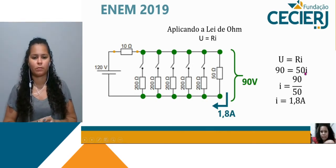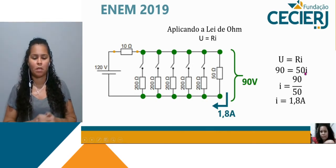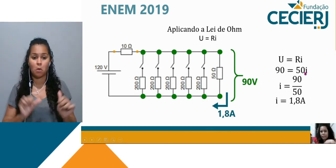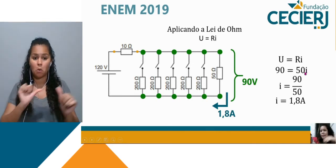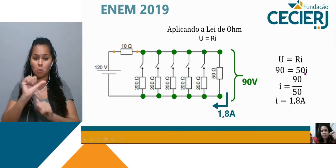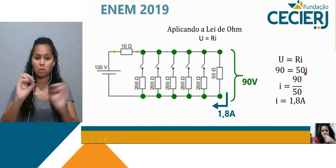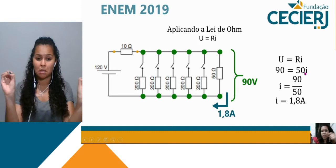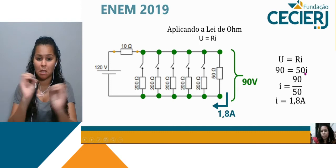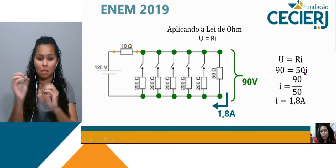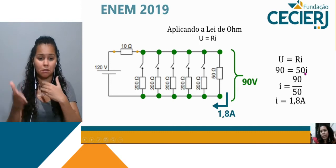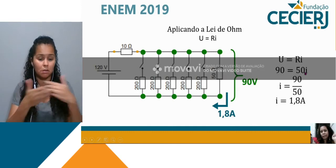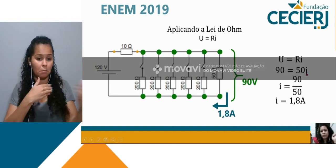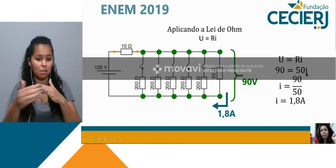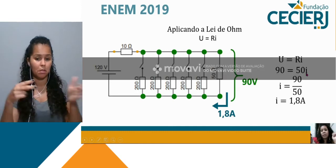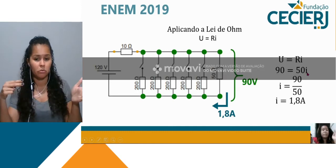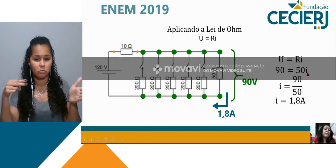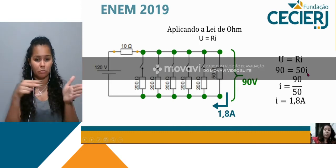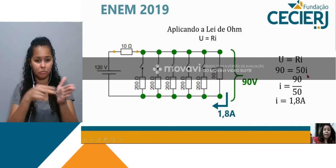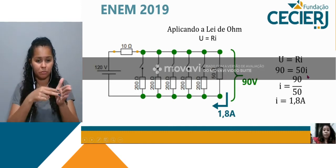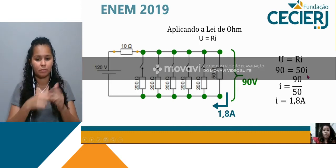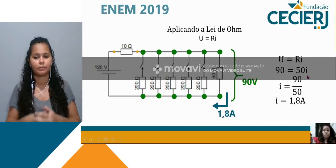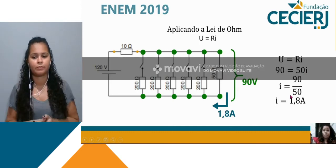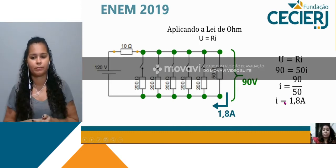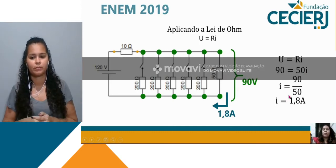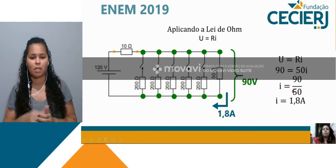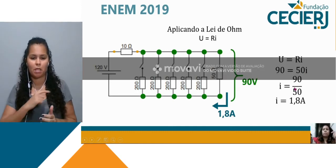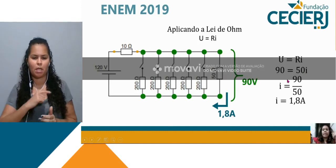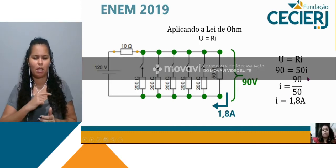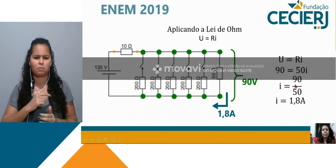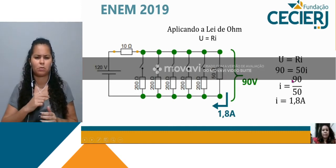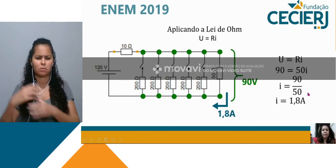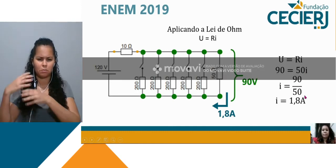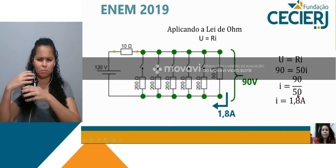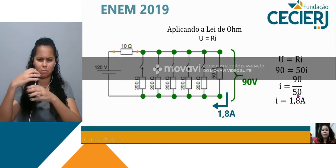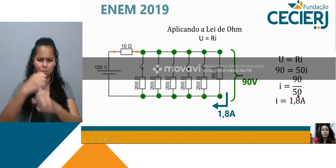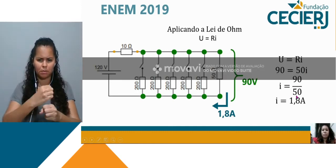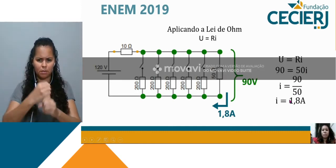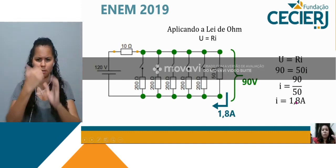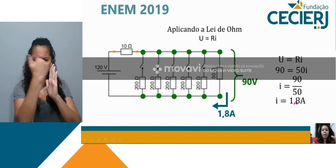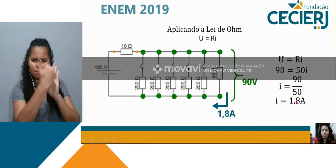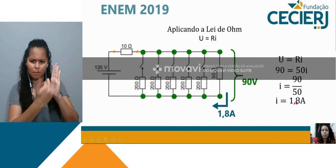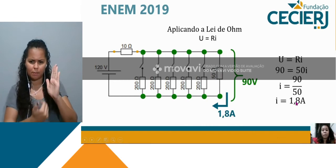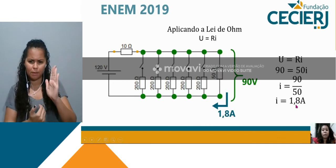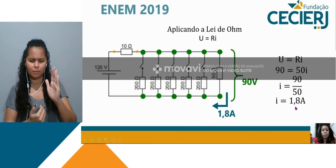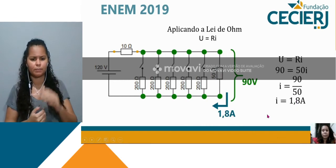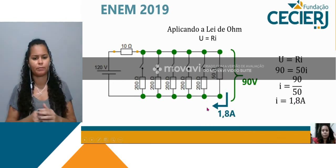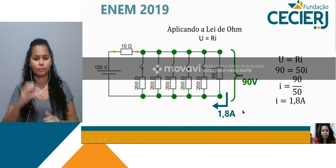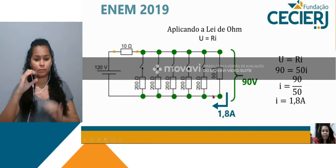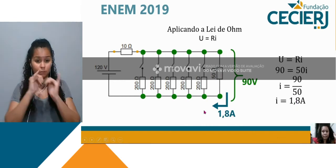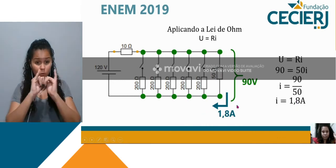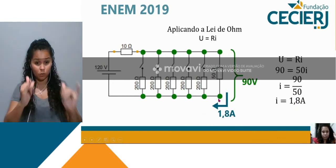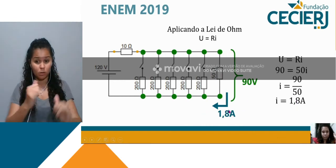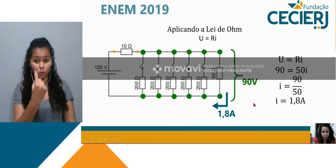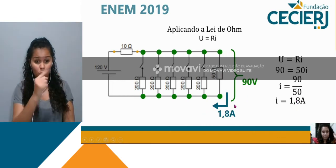muda para a TV, independente de onde ela está plugada, vezes a corrente. Então, passa 50 para baixo dividindo, a corrente é 1,8.